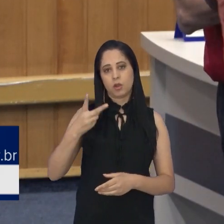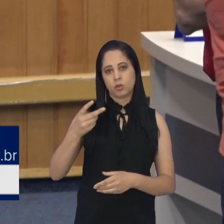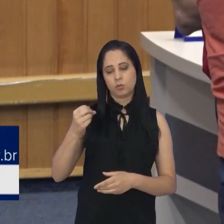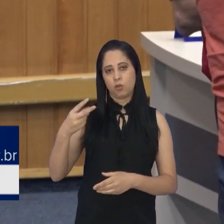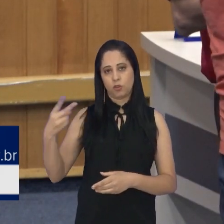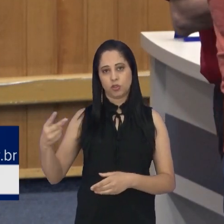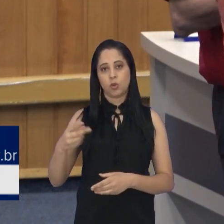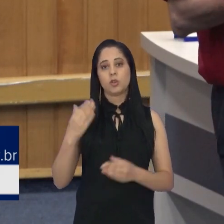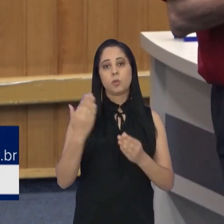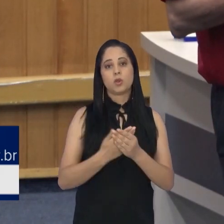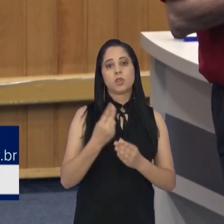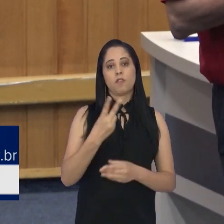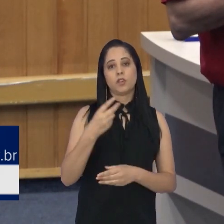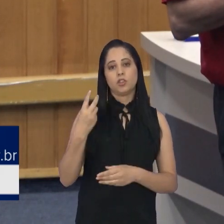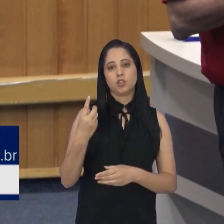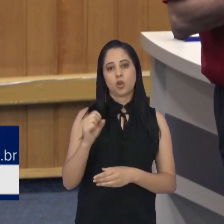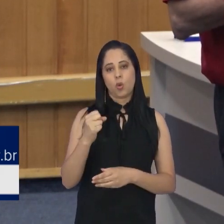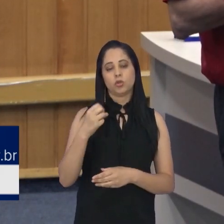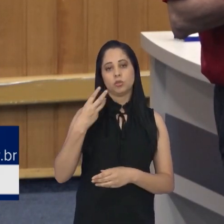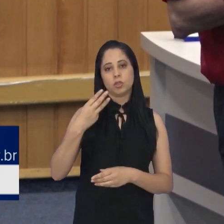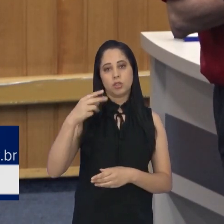1002/2022, processo número